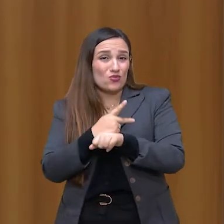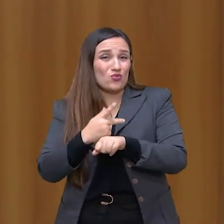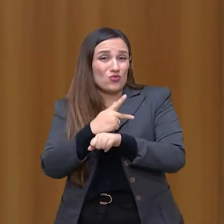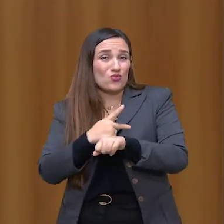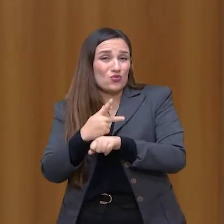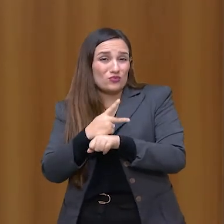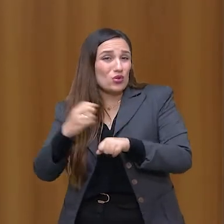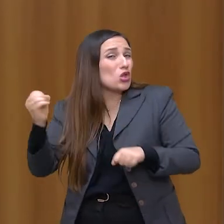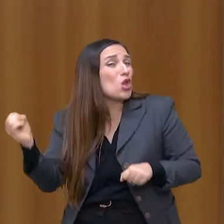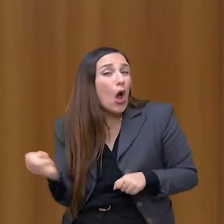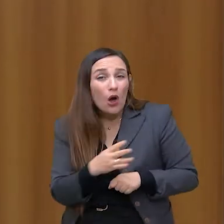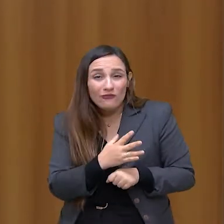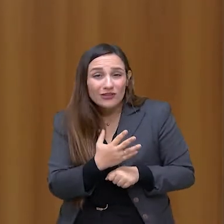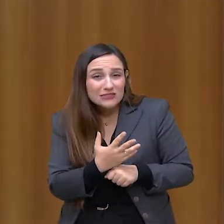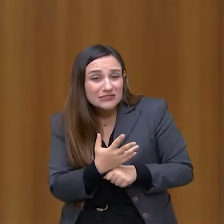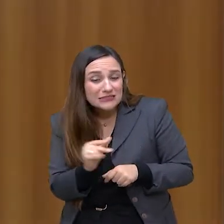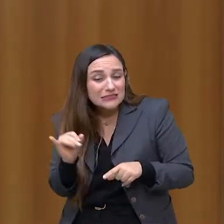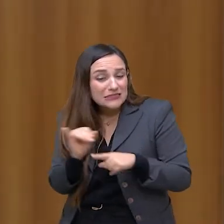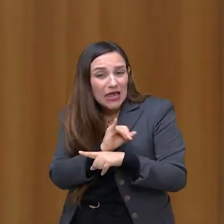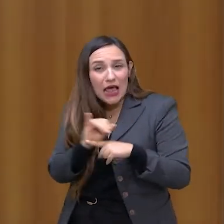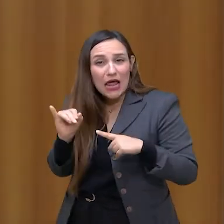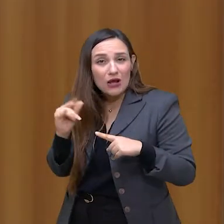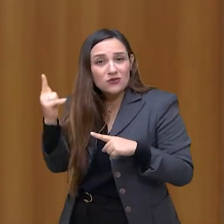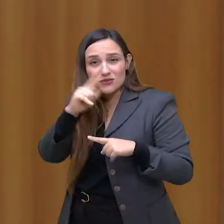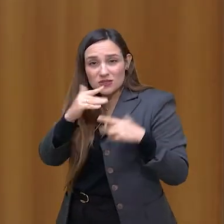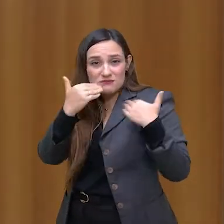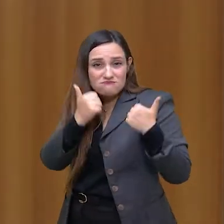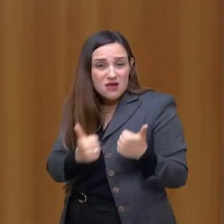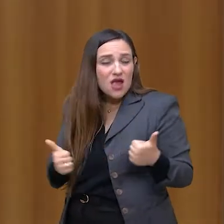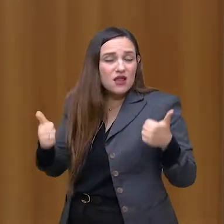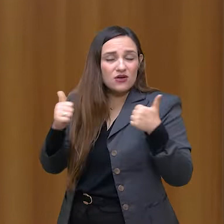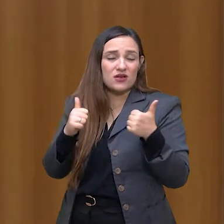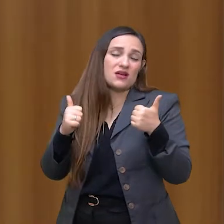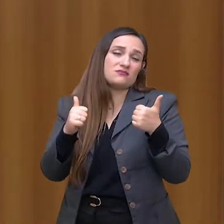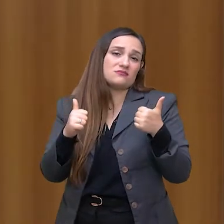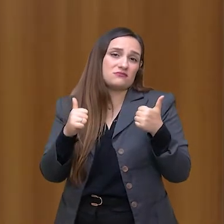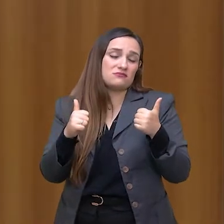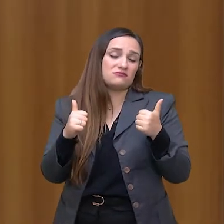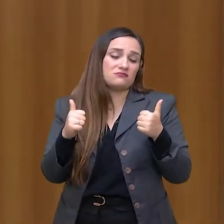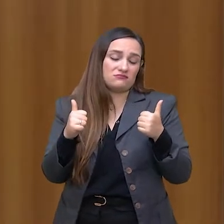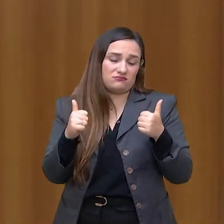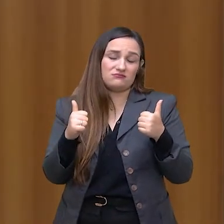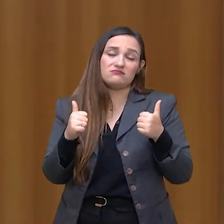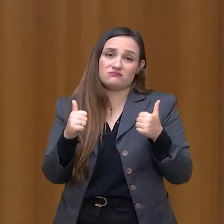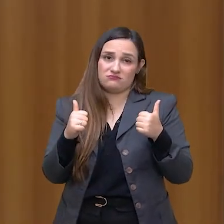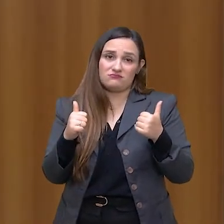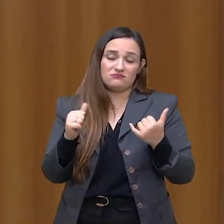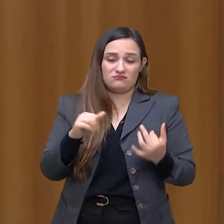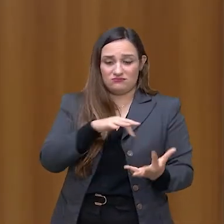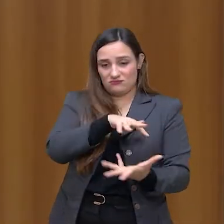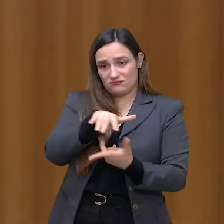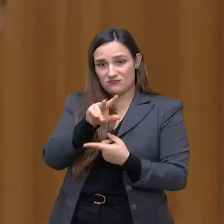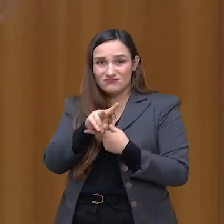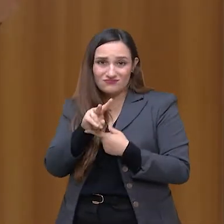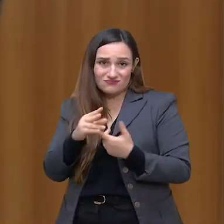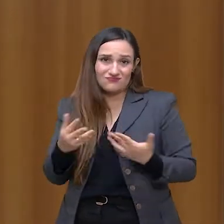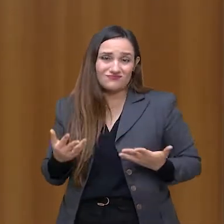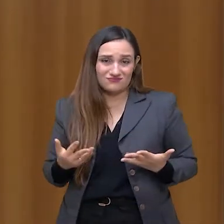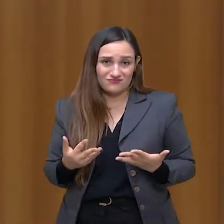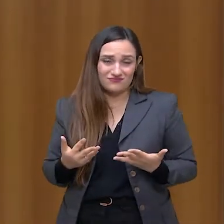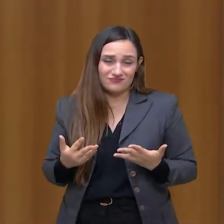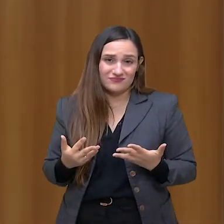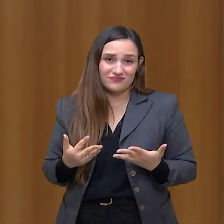inovação para eu conseguir melhorar a concretização desse valor